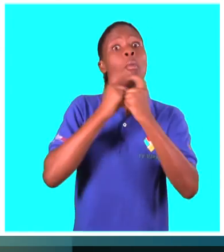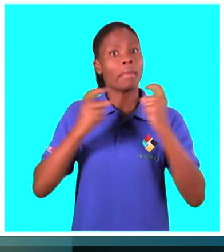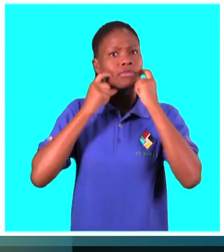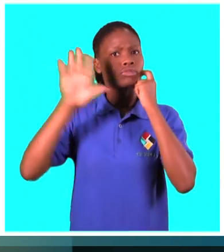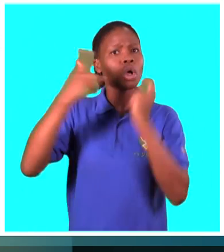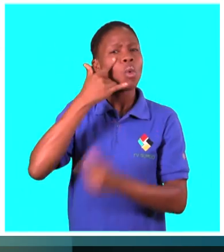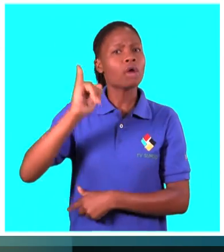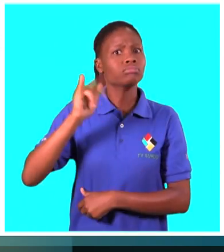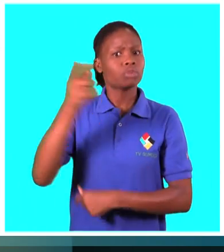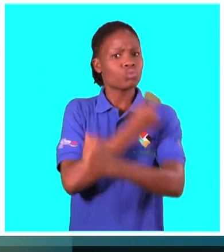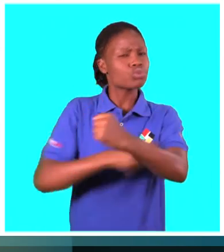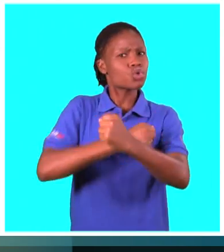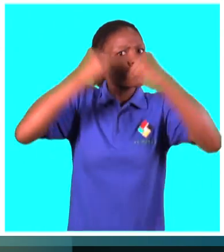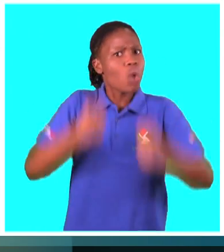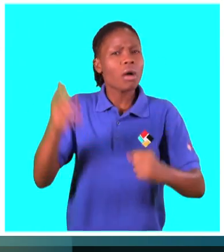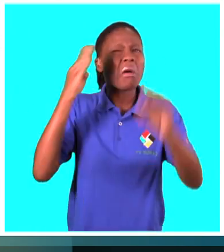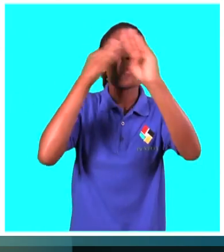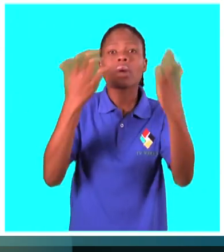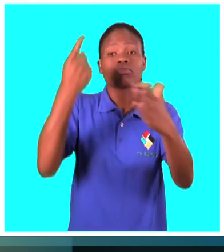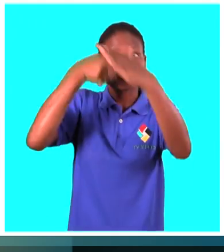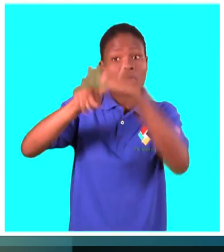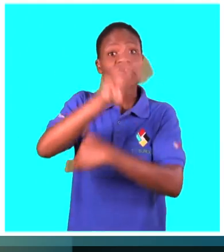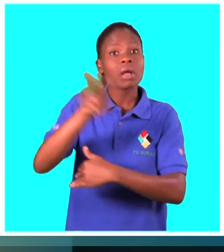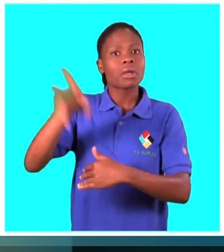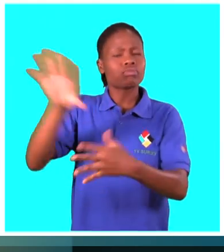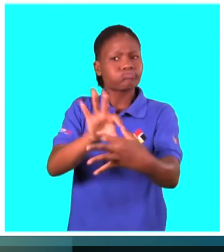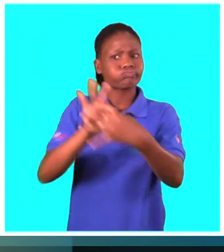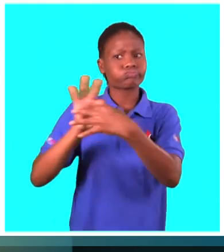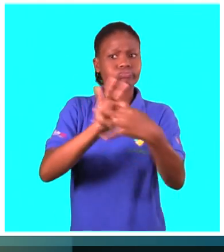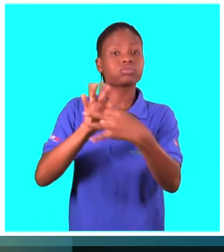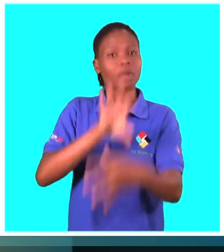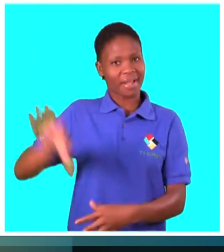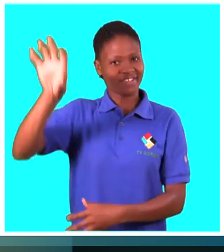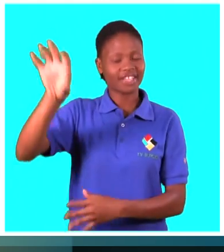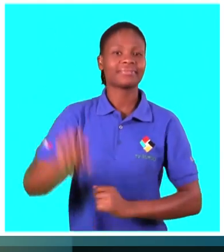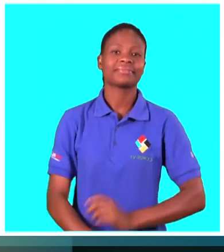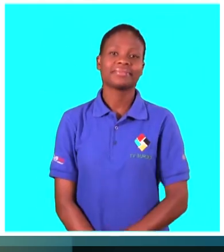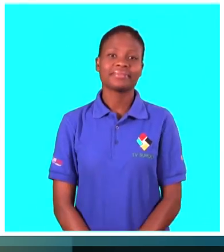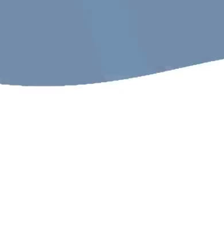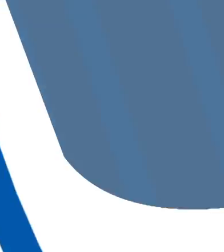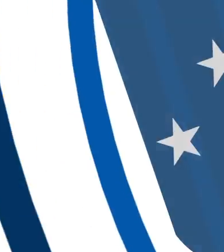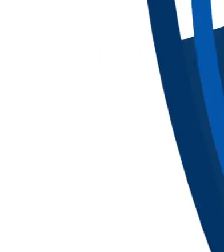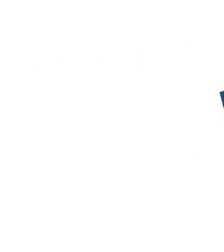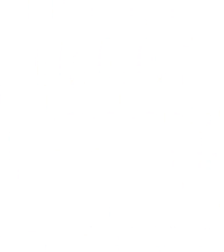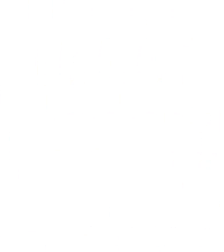O objetivo das visitas era reforçar as relações de cooperação entre os dois países.